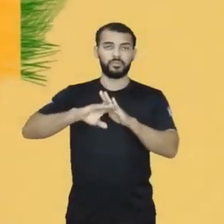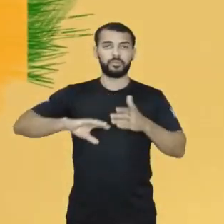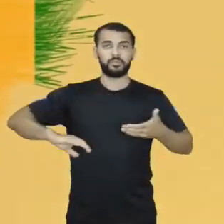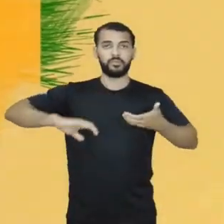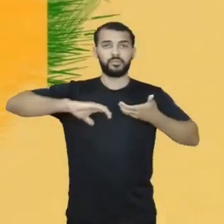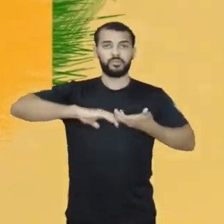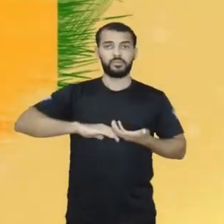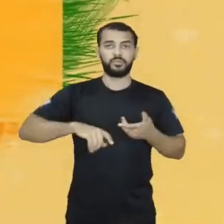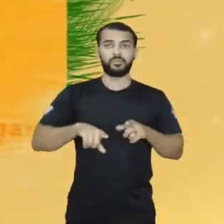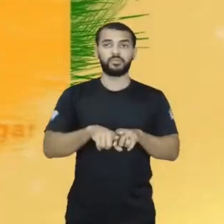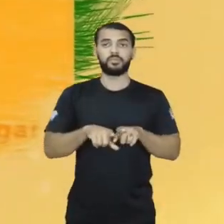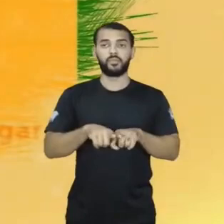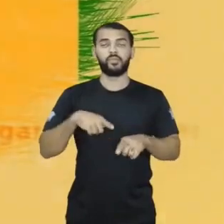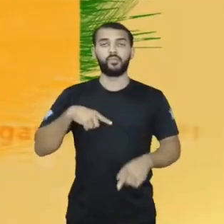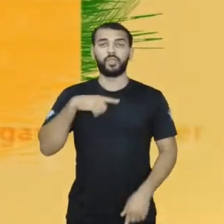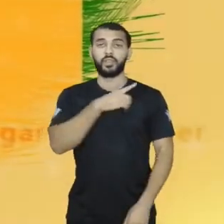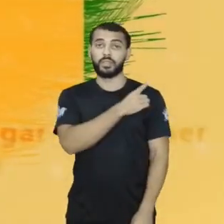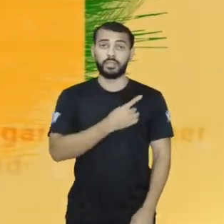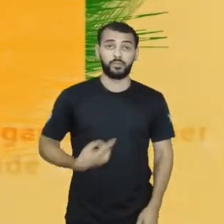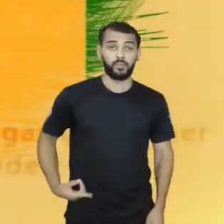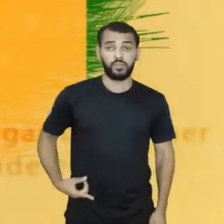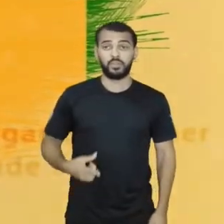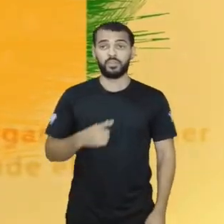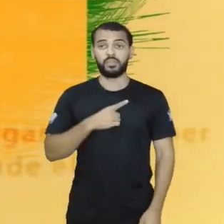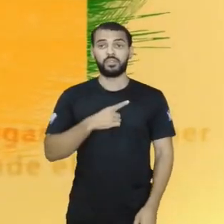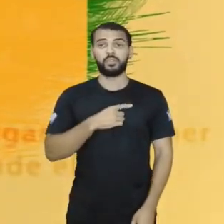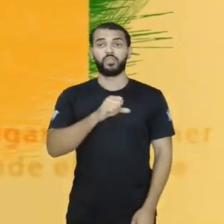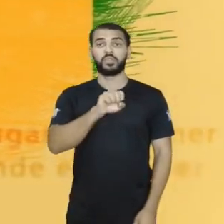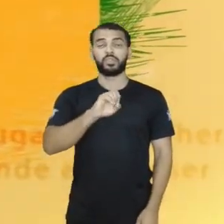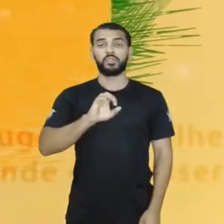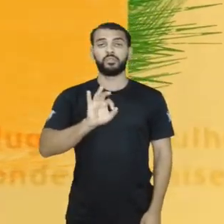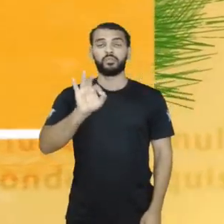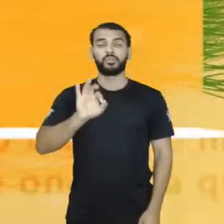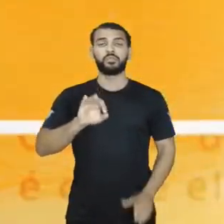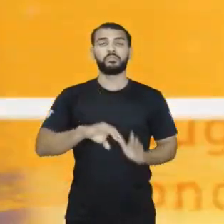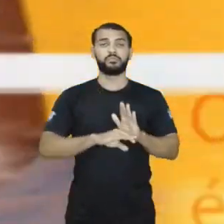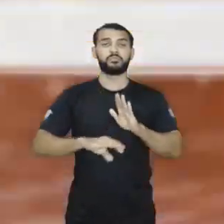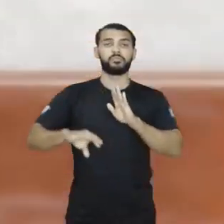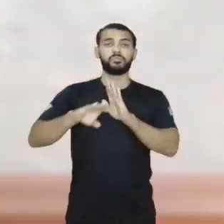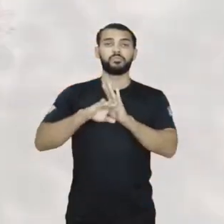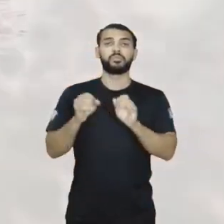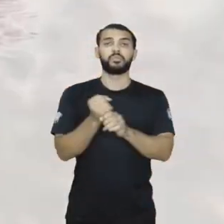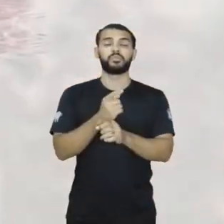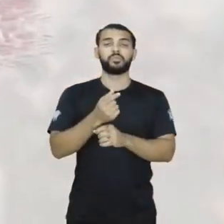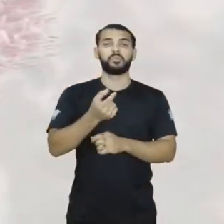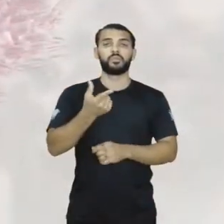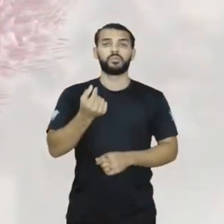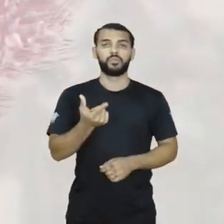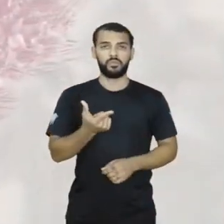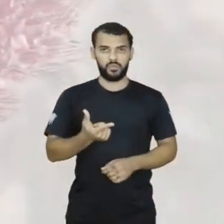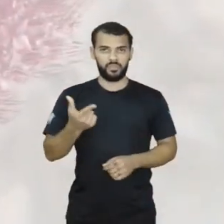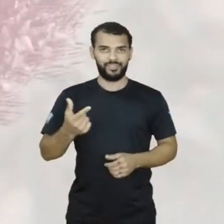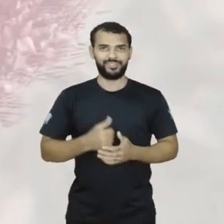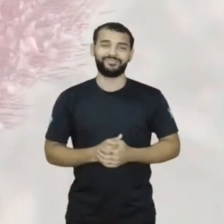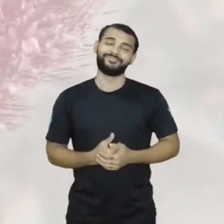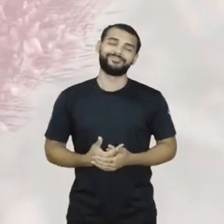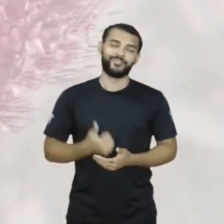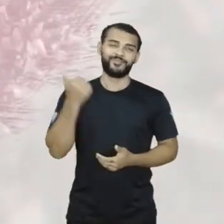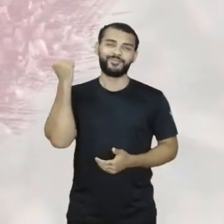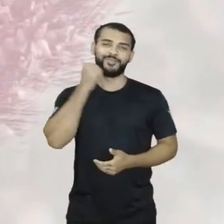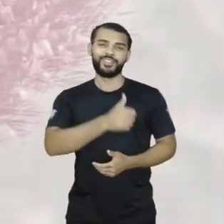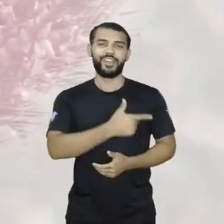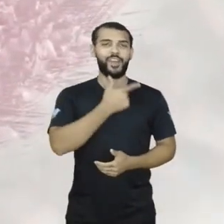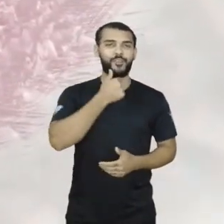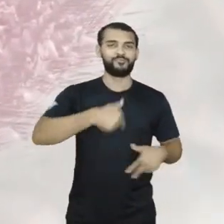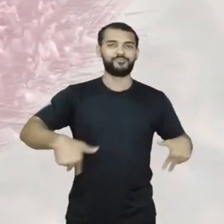bancada de deputadas aumentou em 80% na eleição de 2022. É o Partido dos Trabalhadores e das Trabalhadoras,